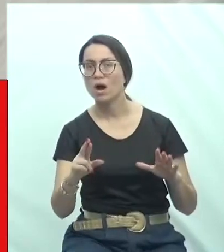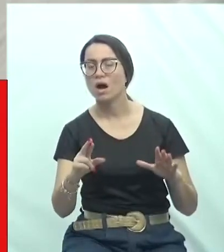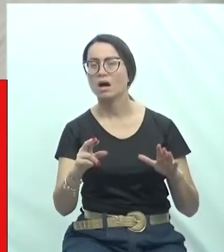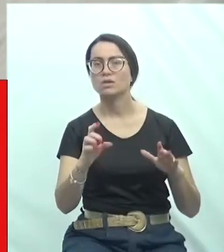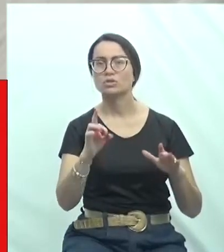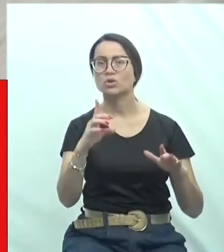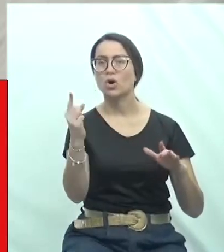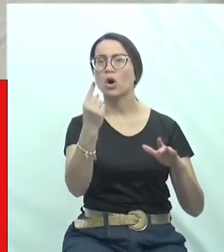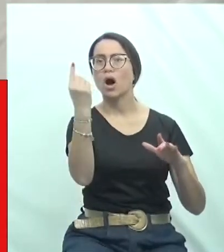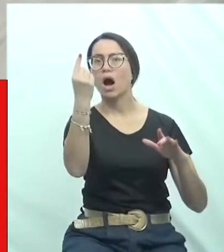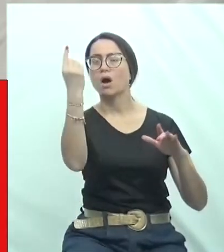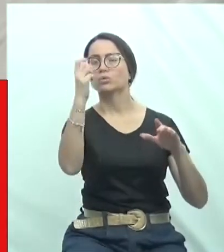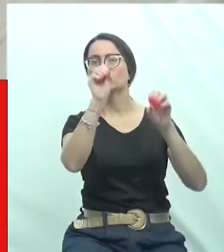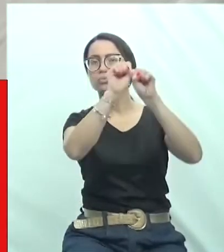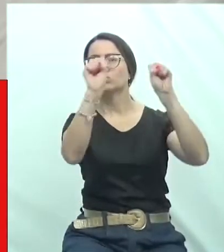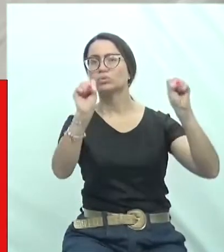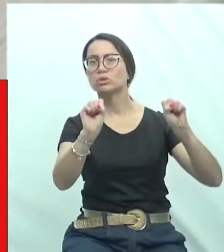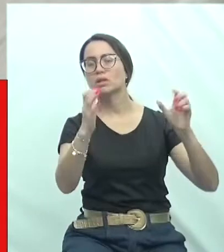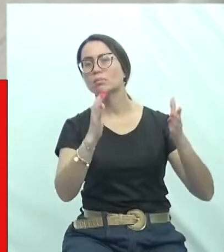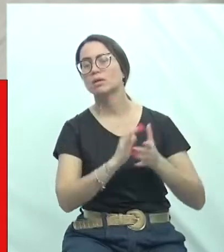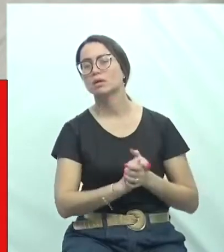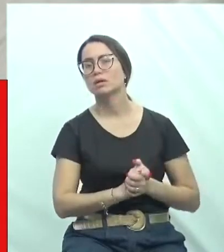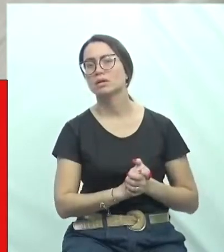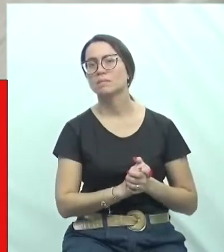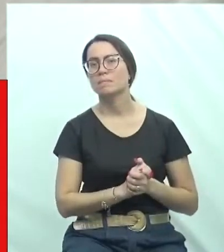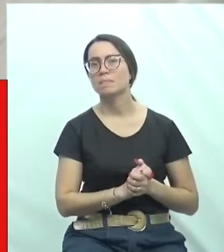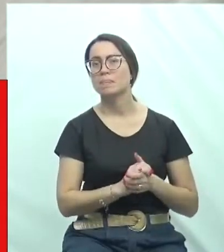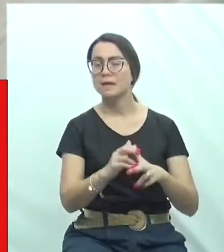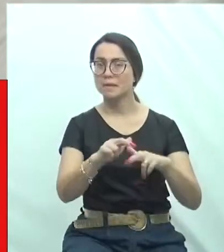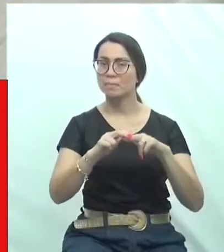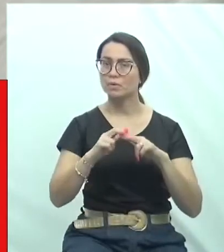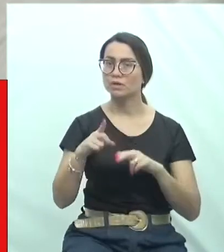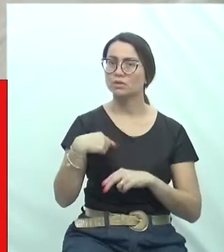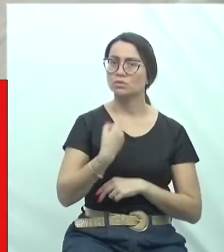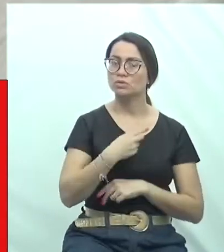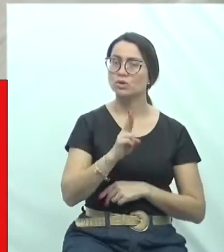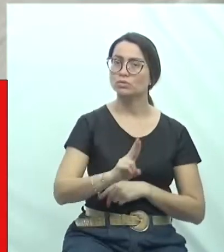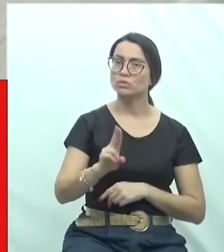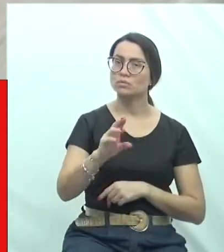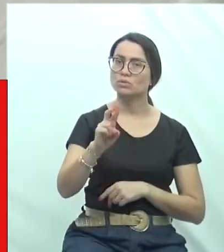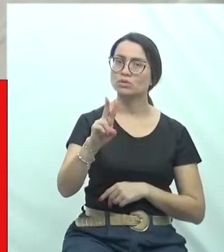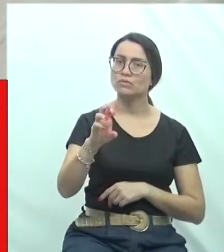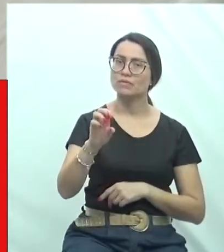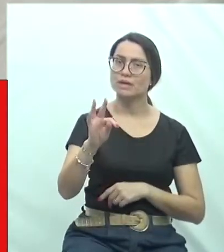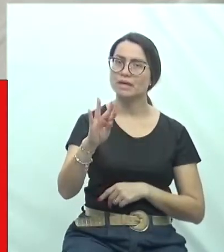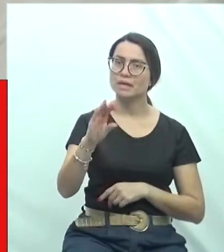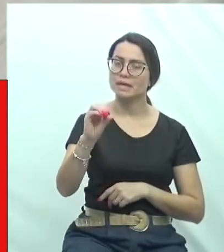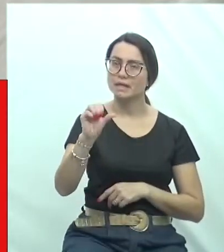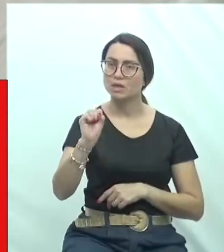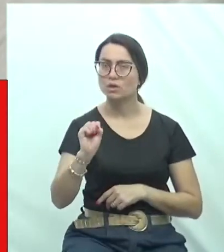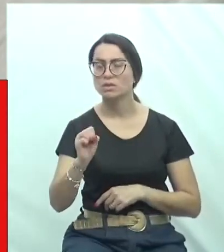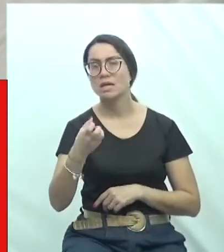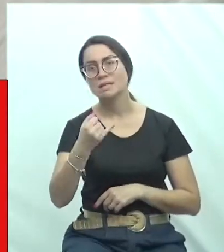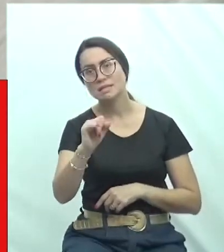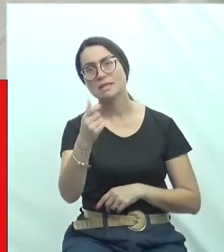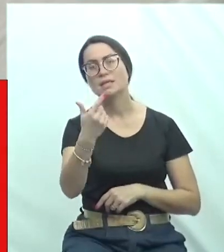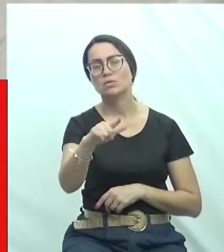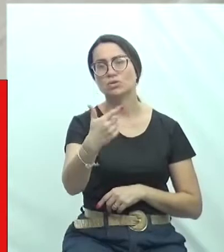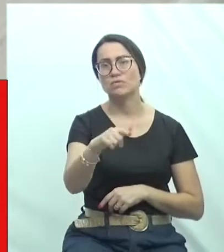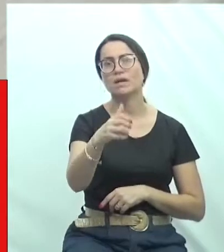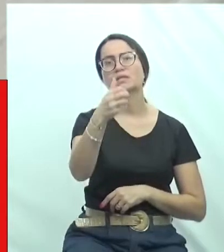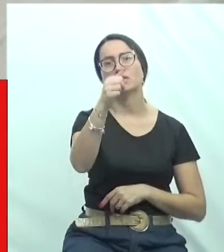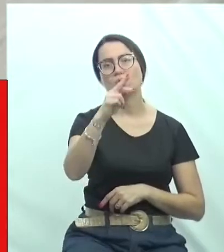do sistema, tá? E por isso a gente utiliza as ventosas. Se a gente não tivesse as ventosas, aí sim esse